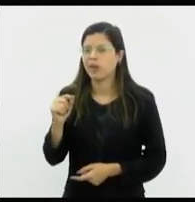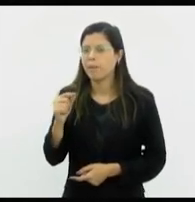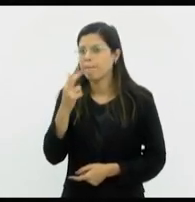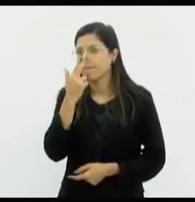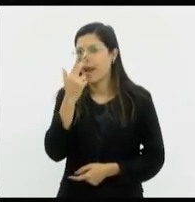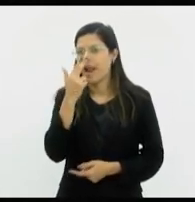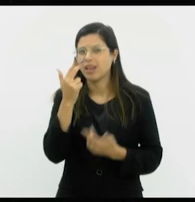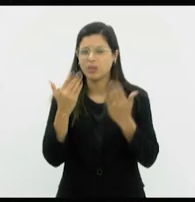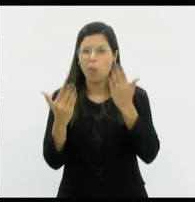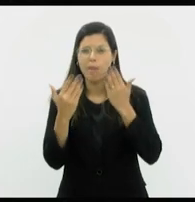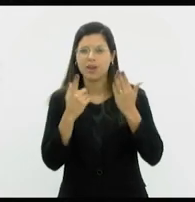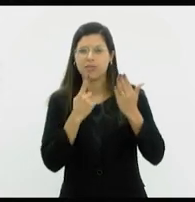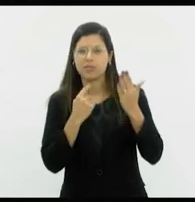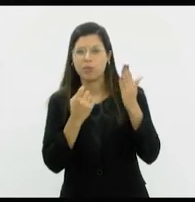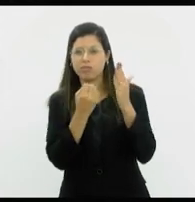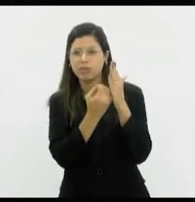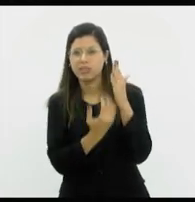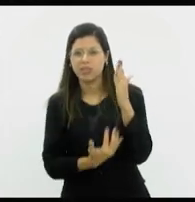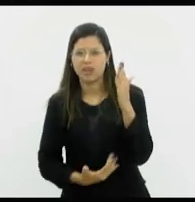desesperança,